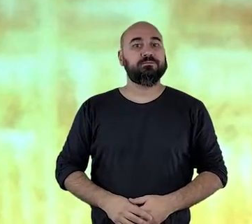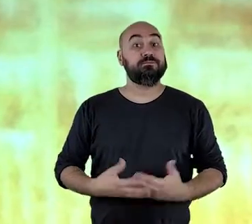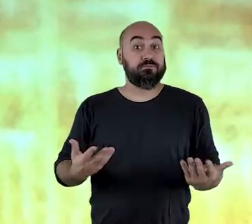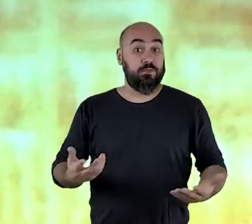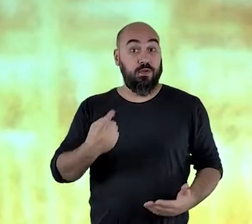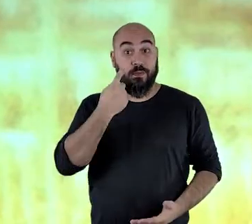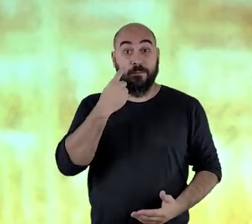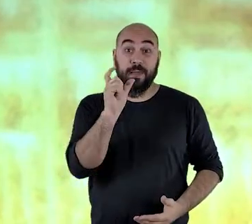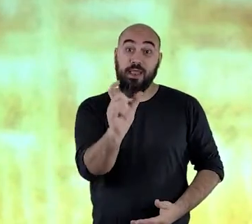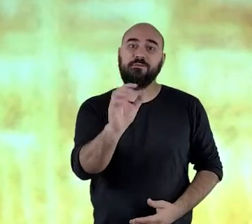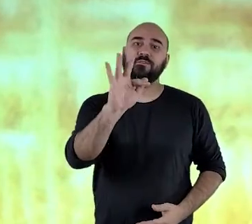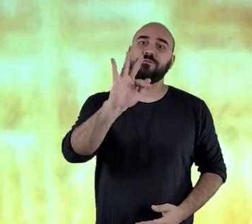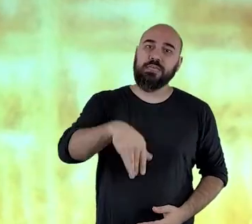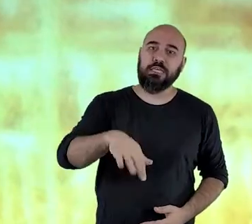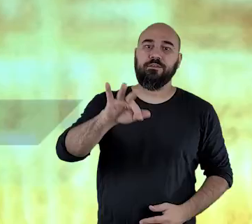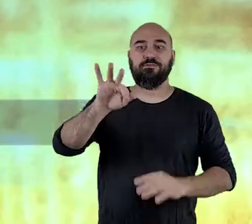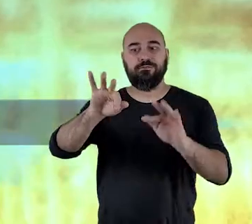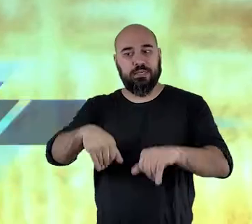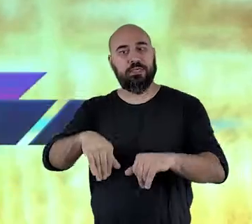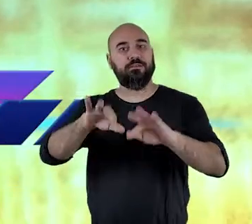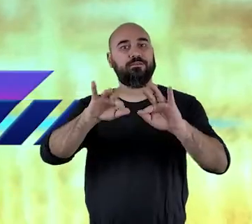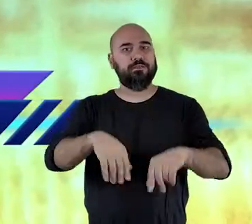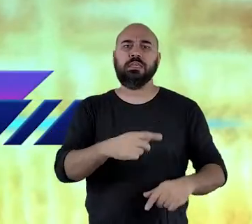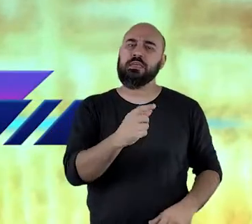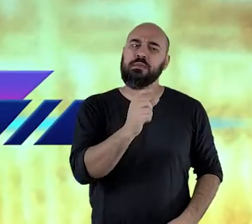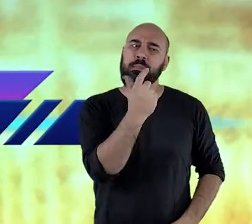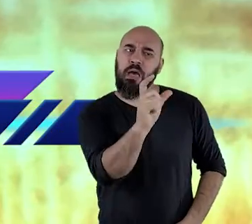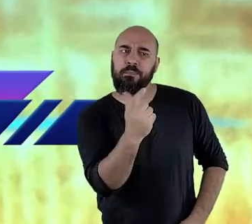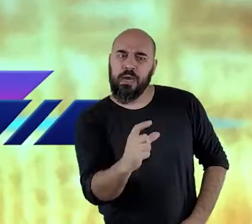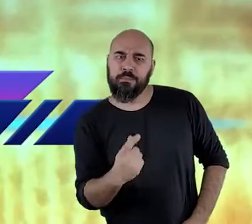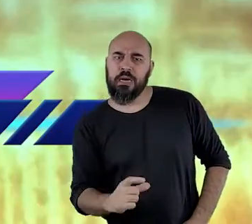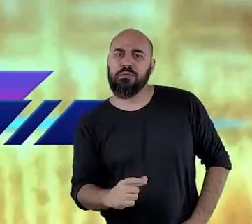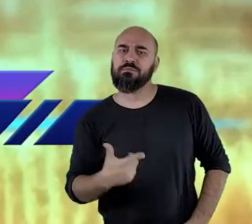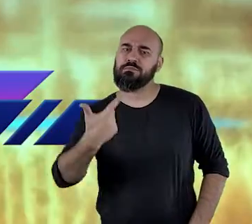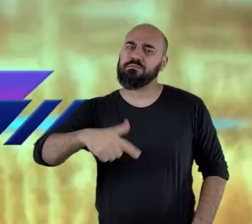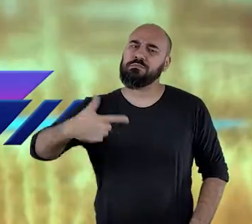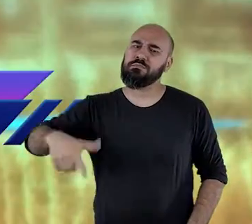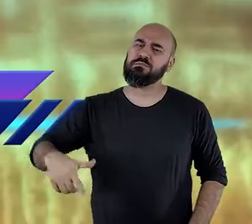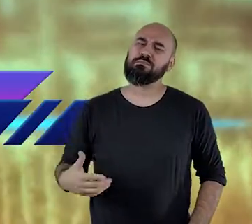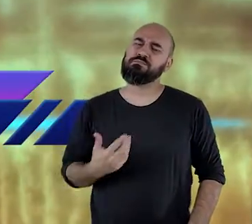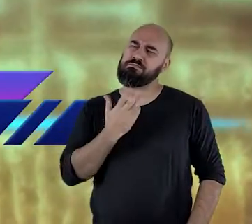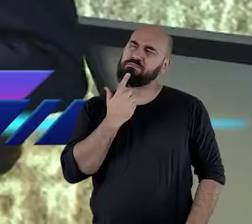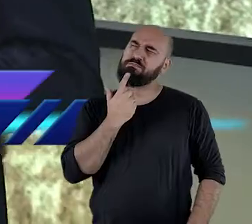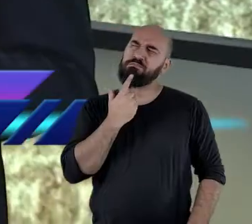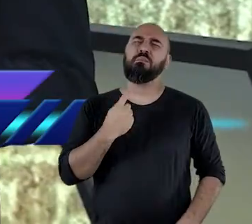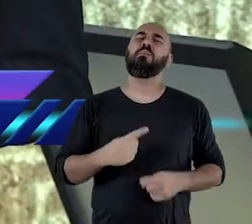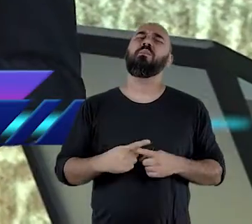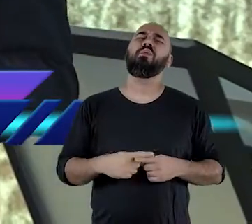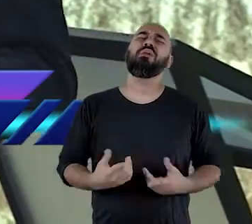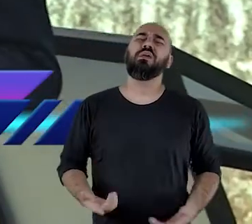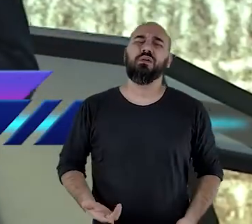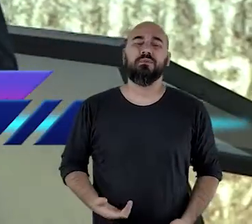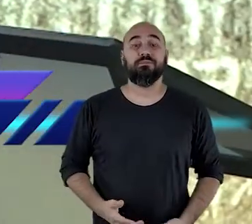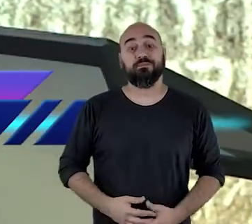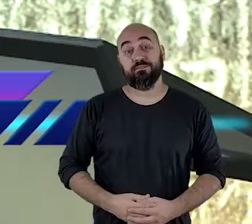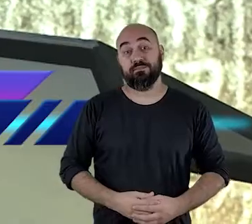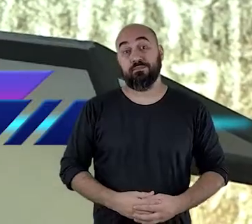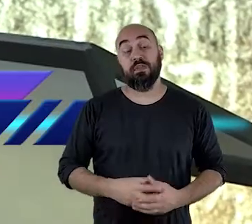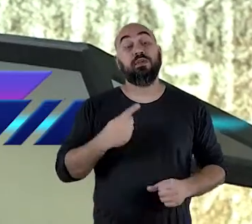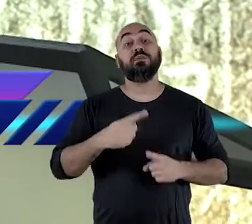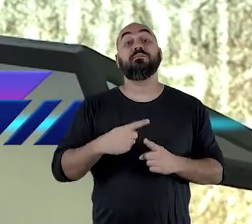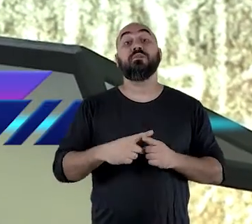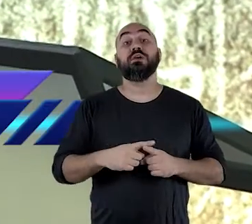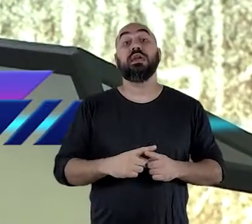repete em todos esses versos. Por que isso? Porque o livro de Daniel